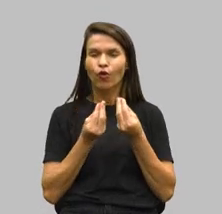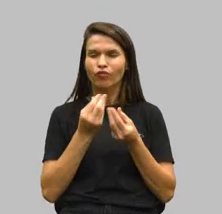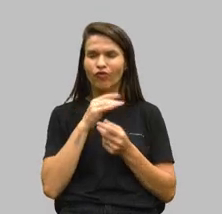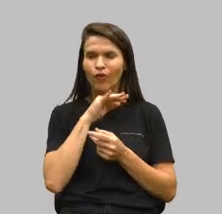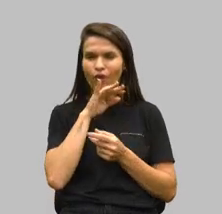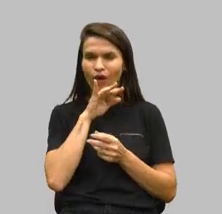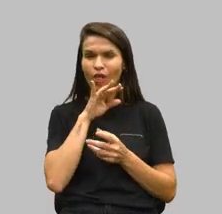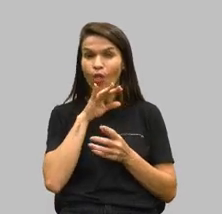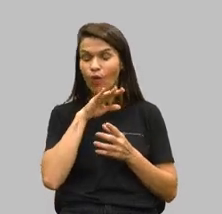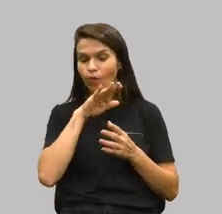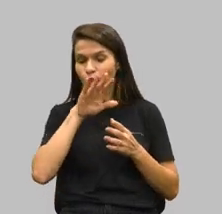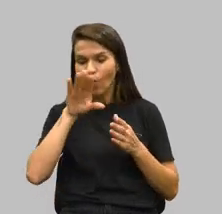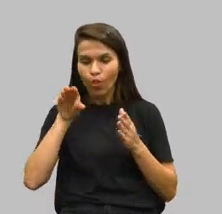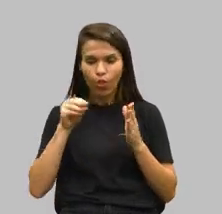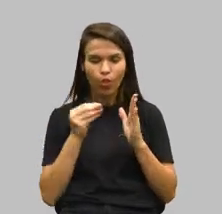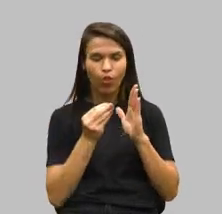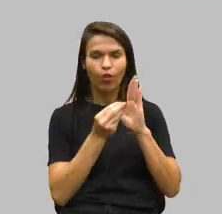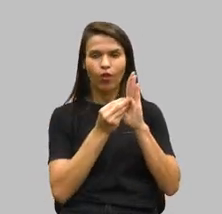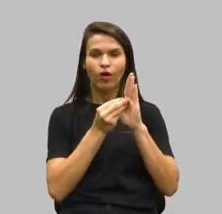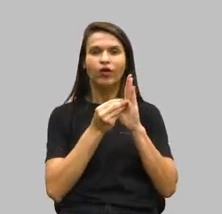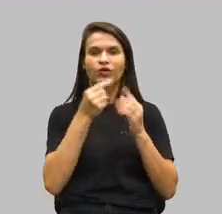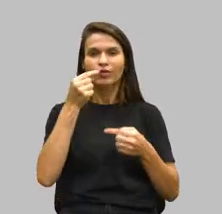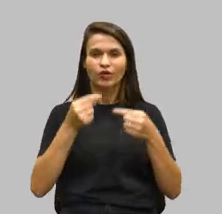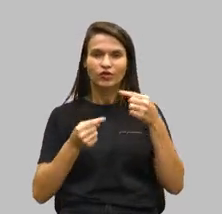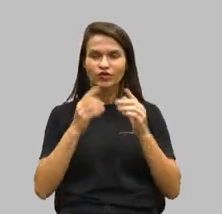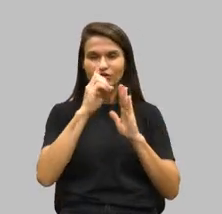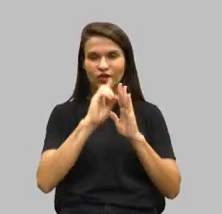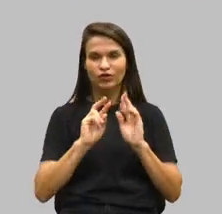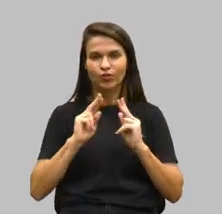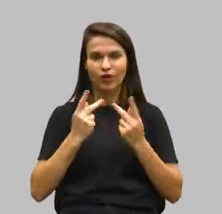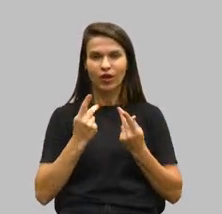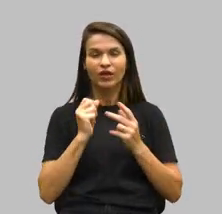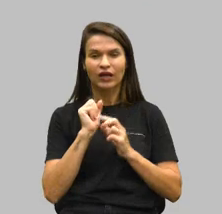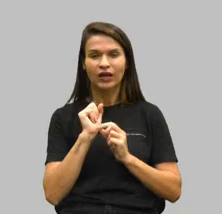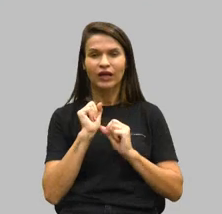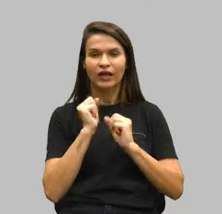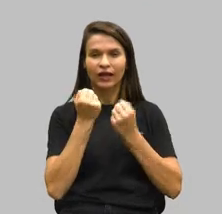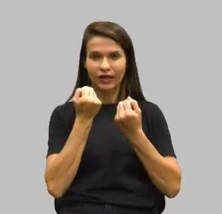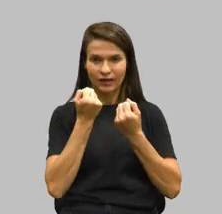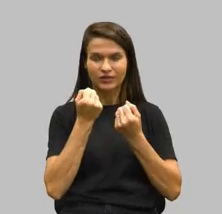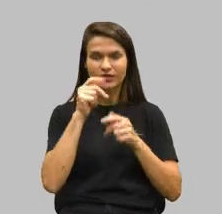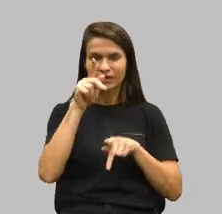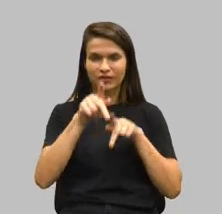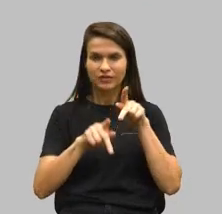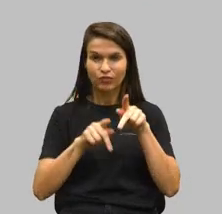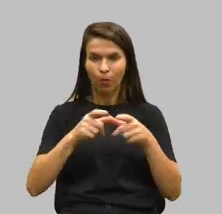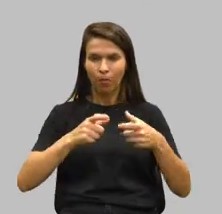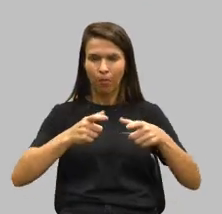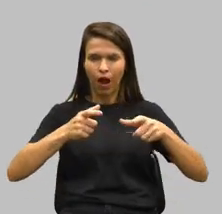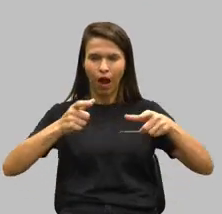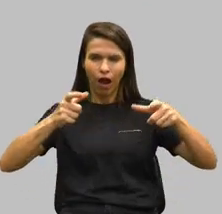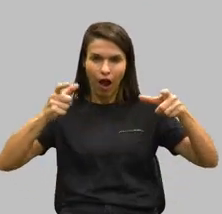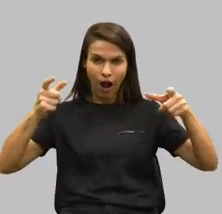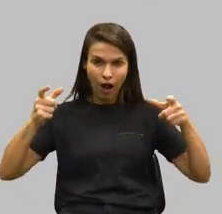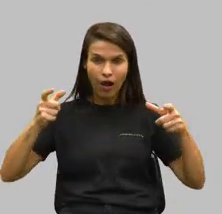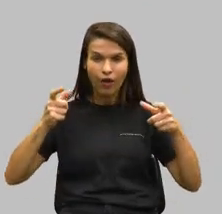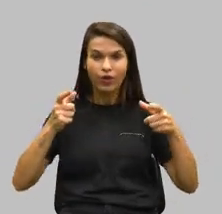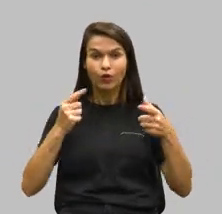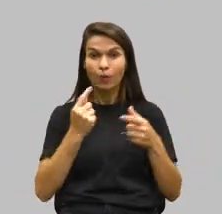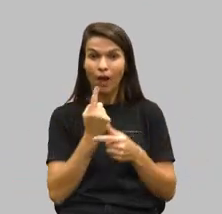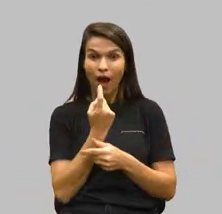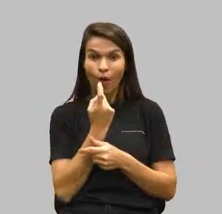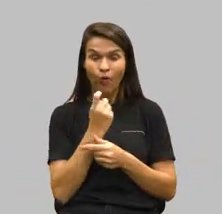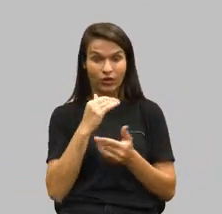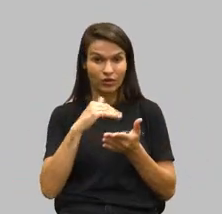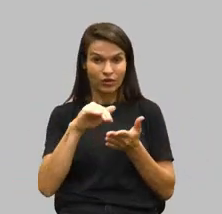as políticas de promoção de direito humanos de garantia de direitos humanos dessa população gigante numa única secretaria